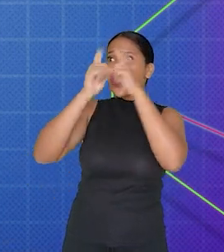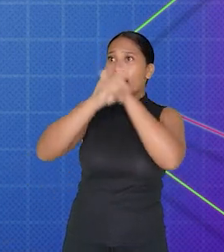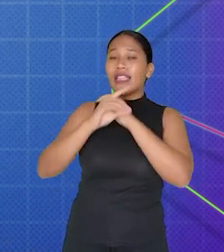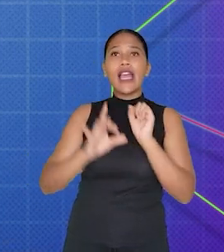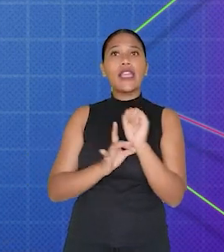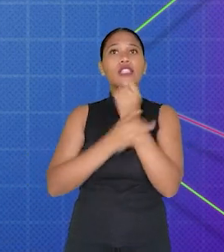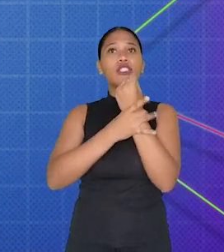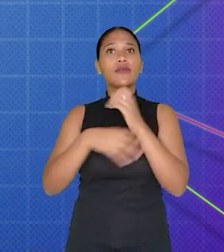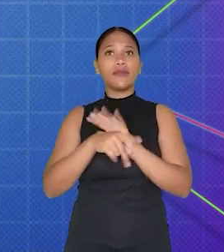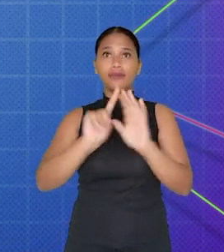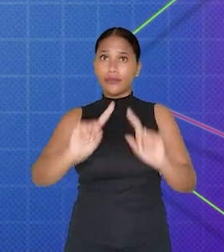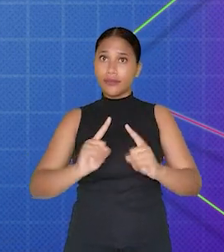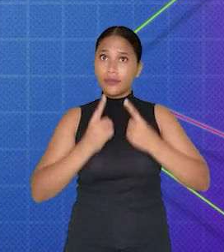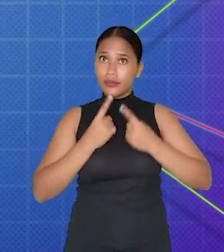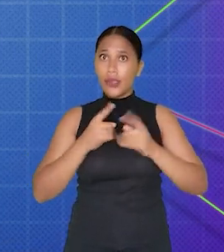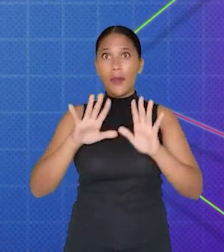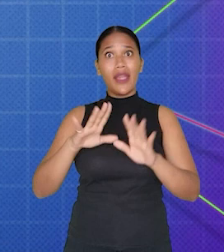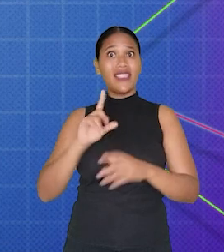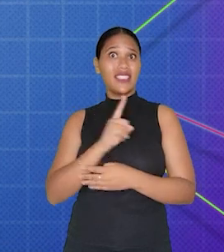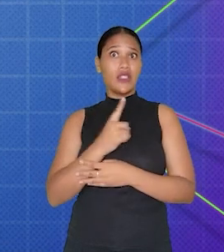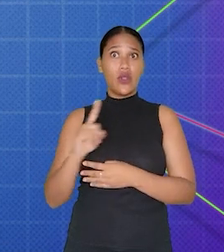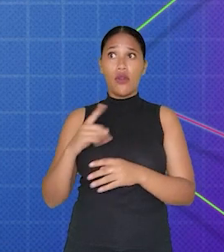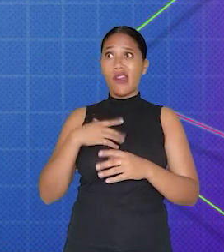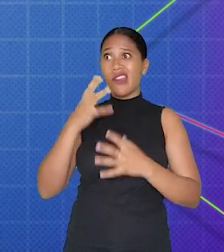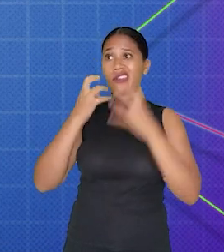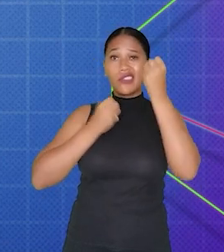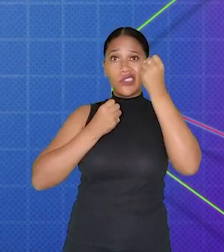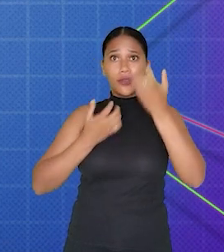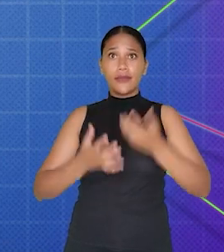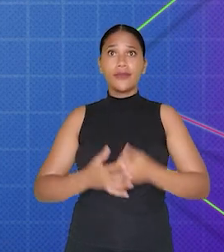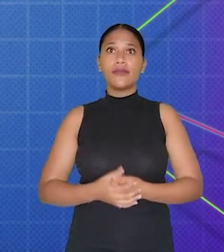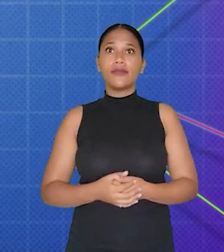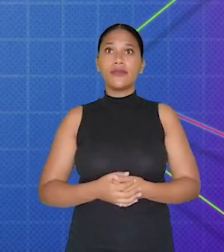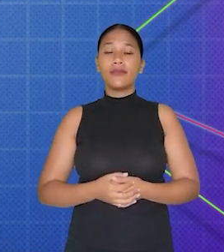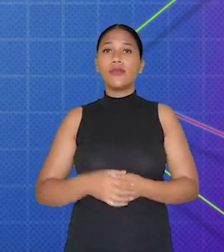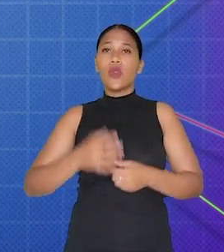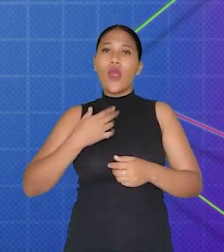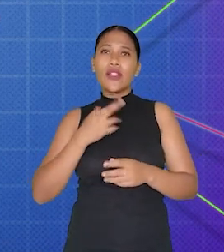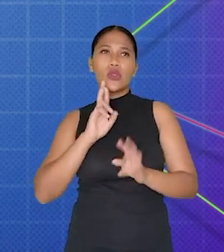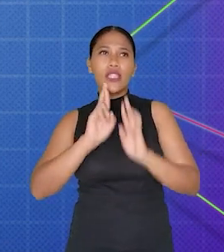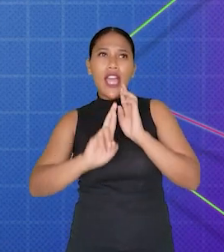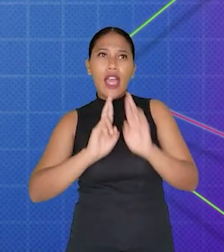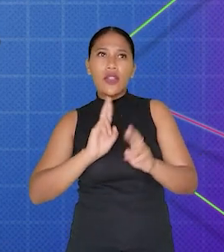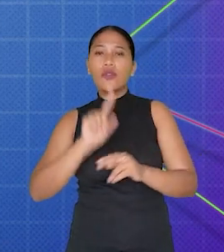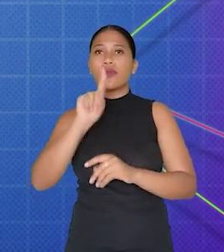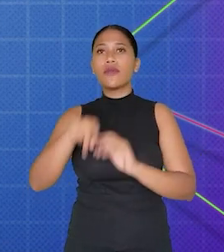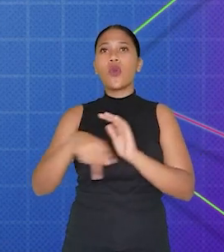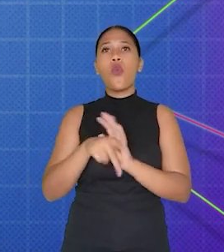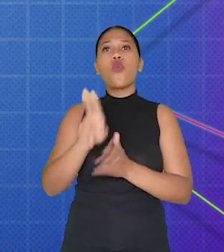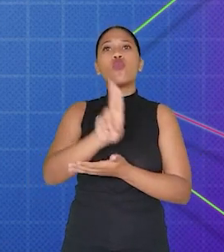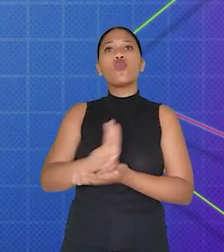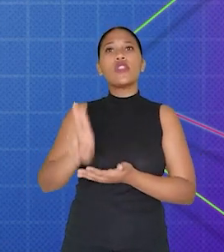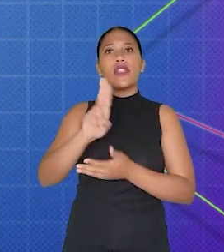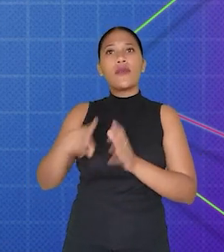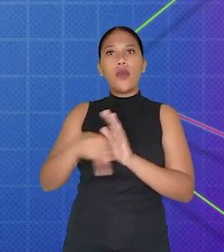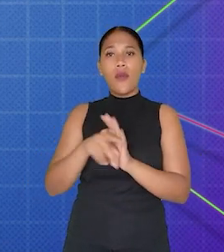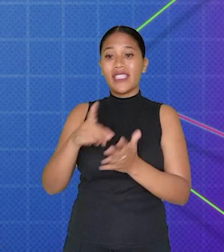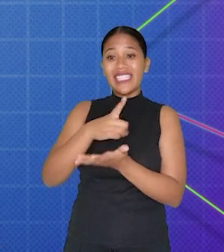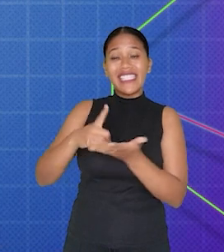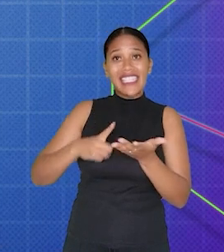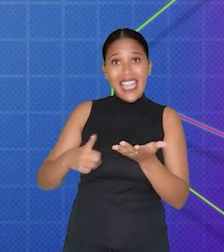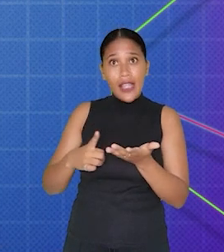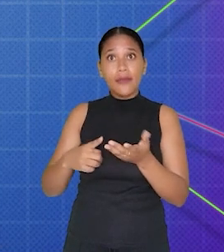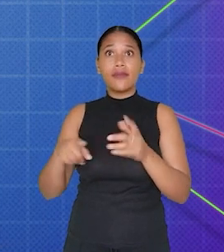a dificuldade do jogo para garantir que seja desafiador, mas não frustrante para os jogadores. Os resultados dos testes podem ser usados